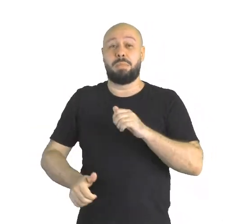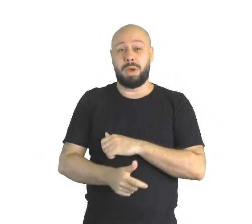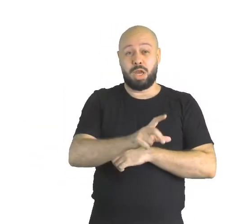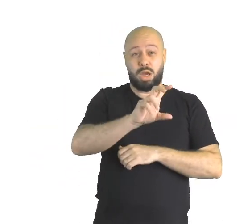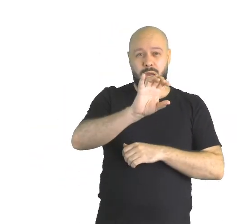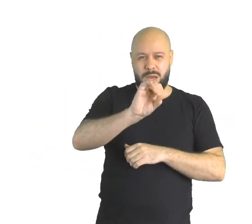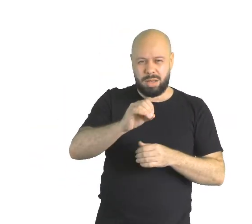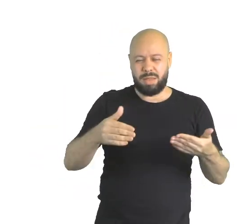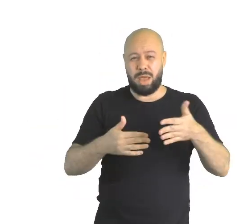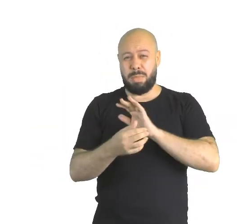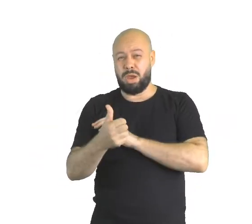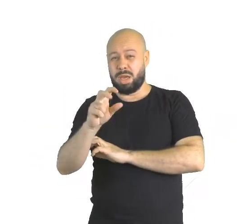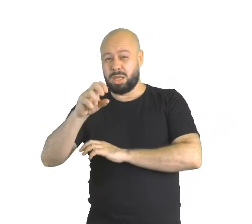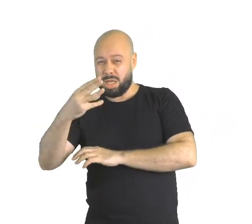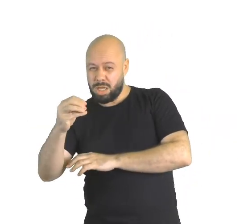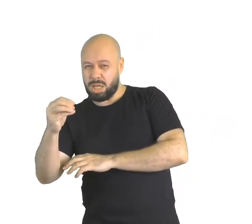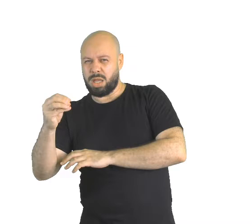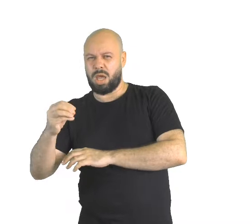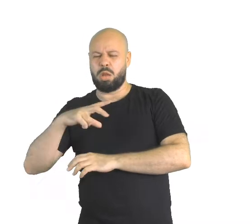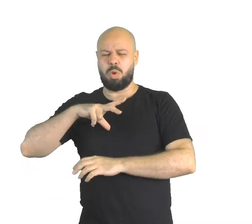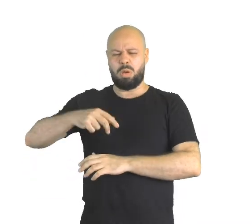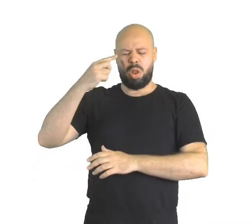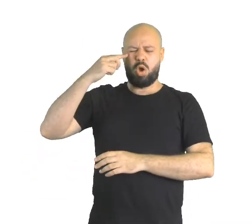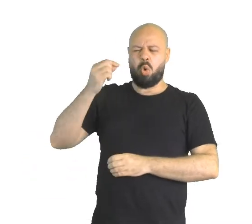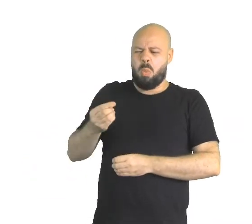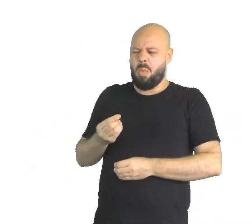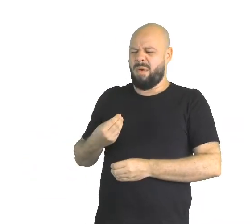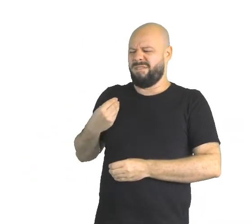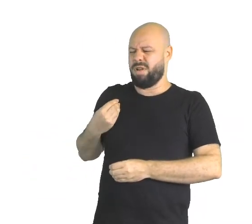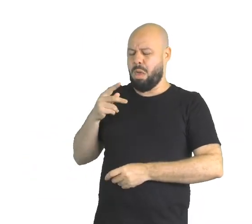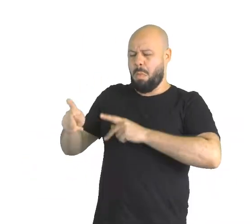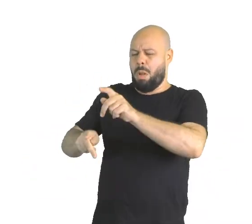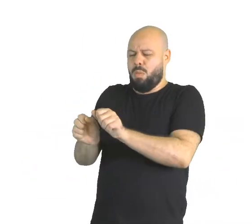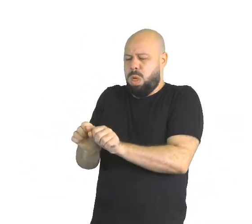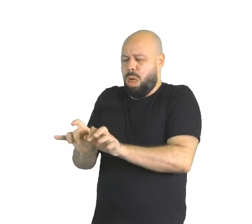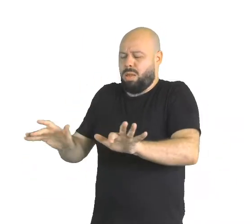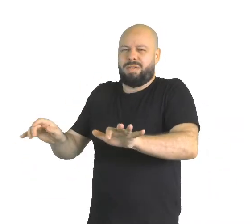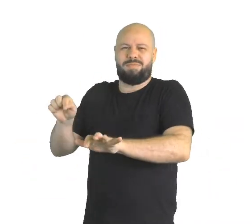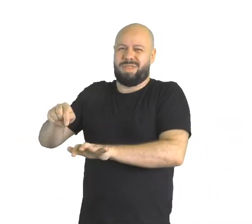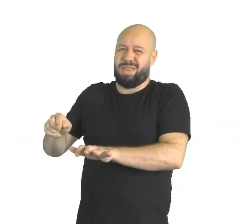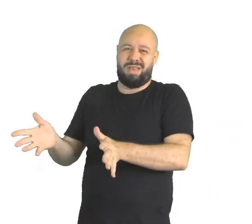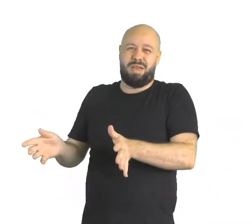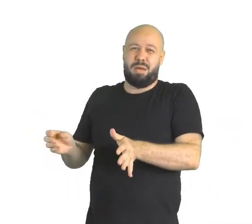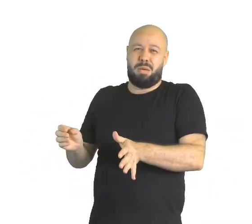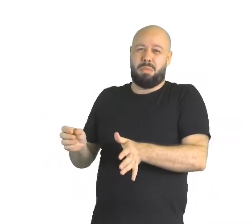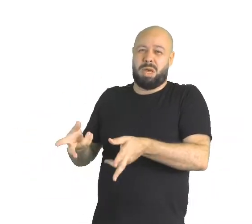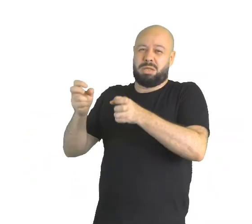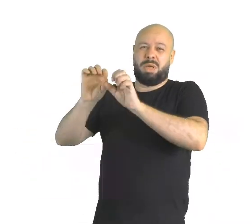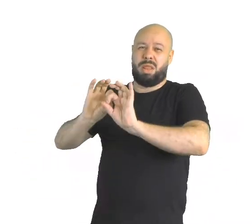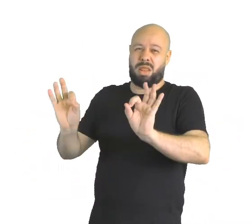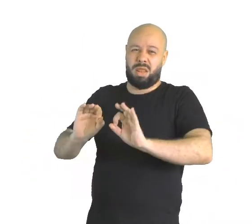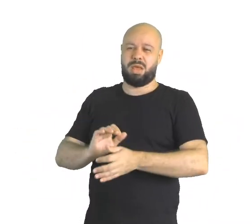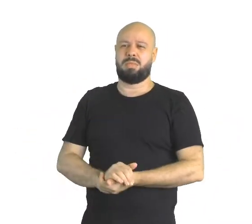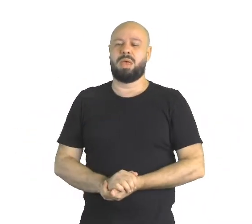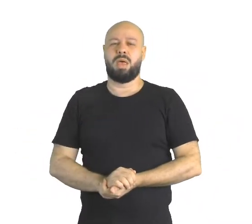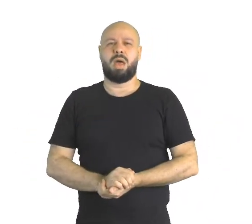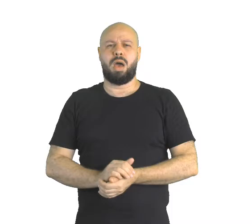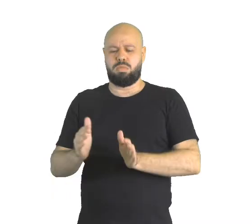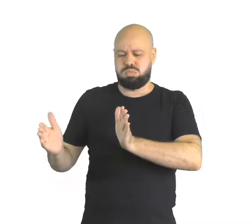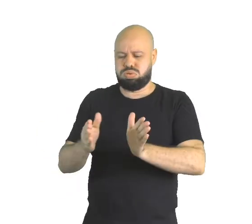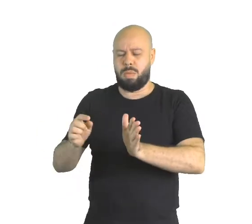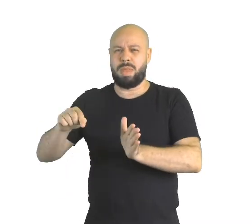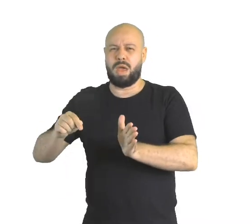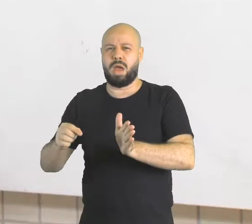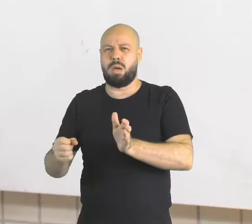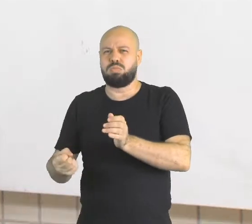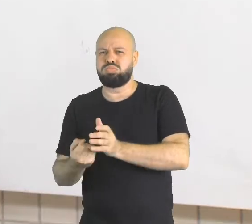viu a necessidade de povoar as terras onde era o Brasil. Durante esse período, surgiram as